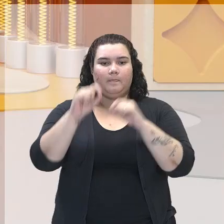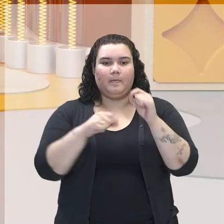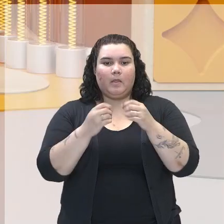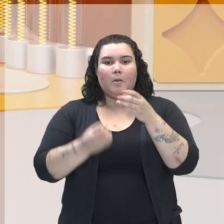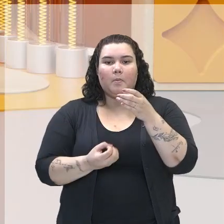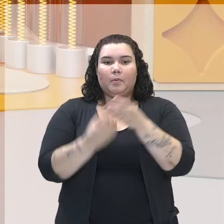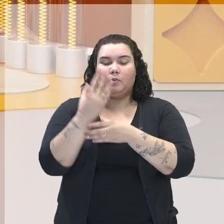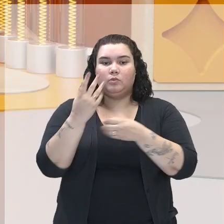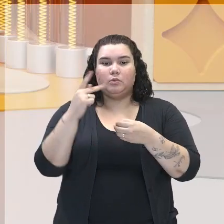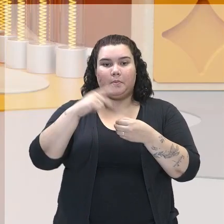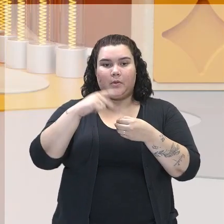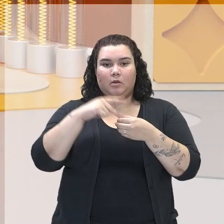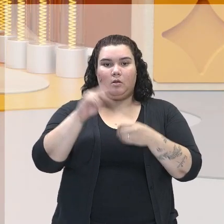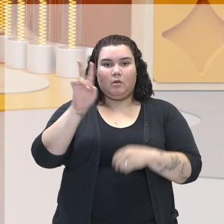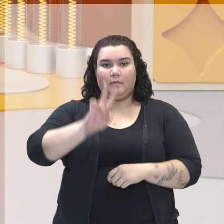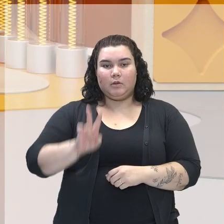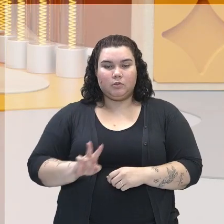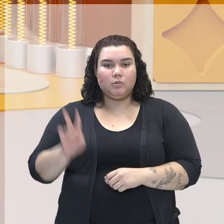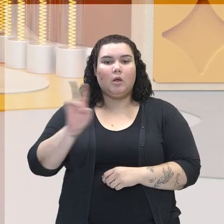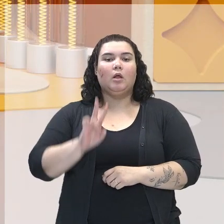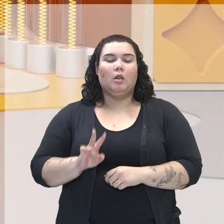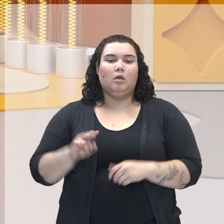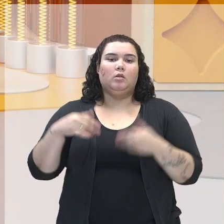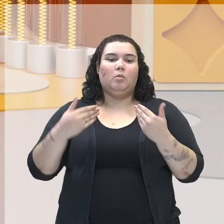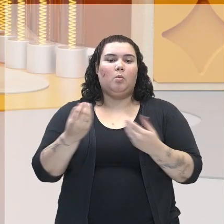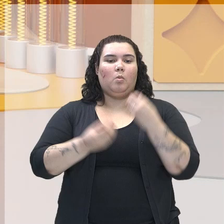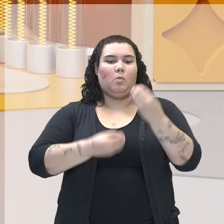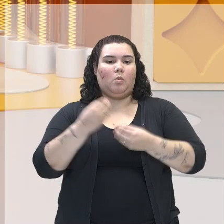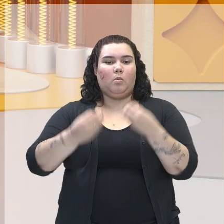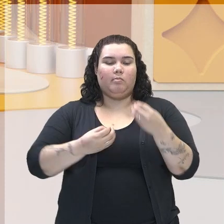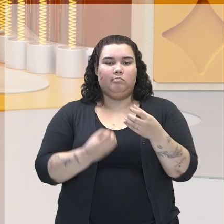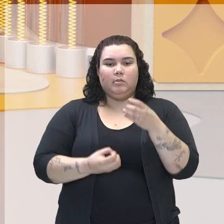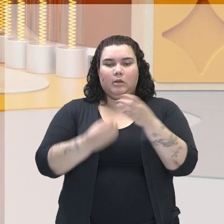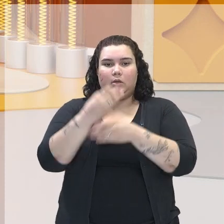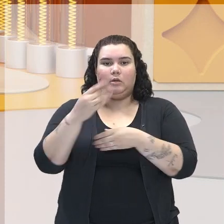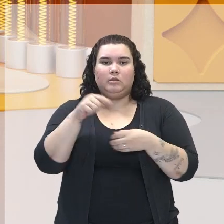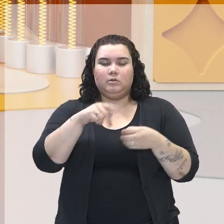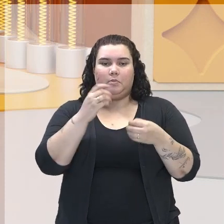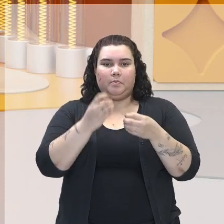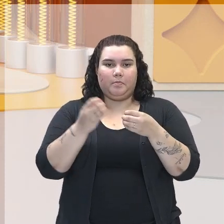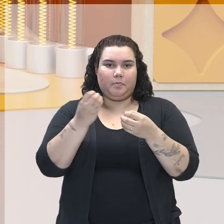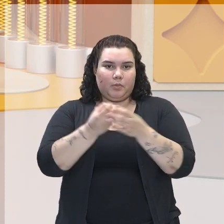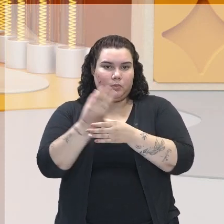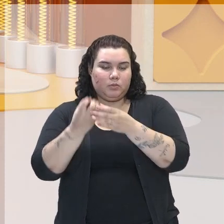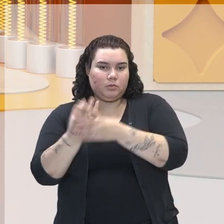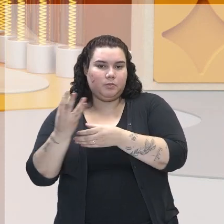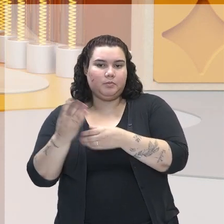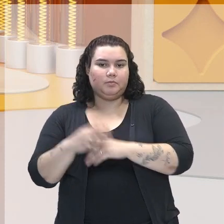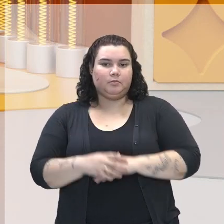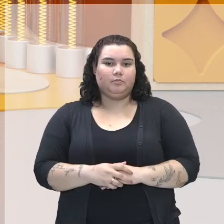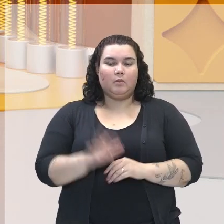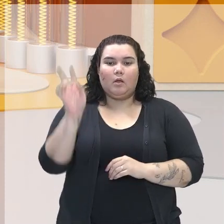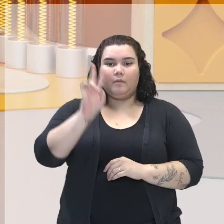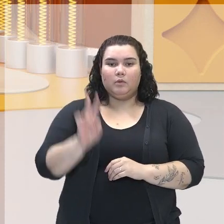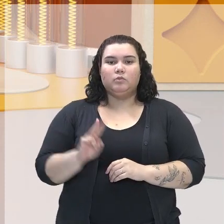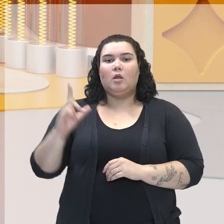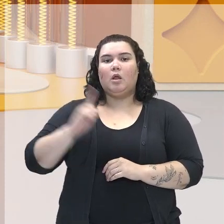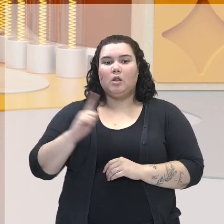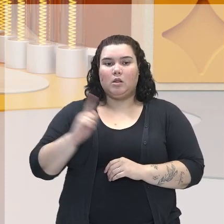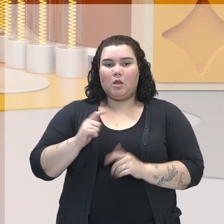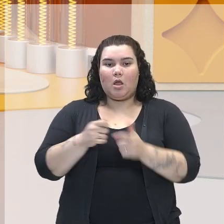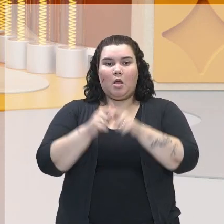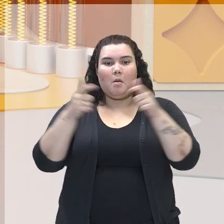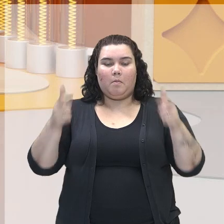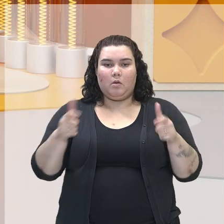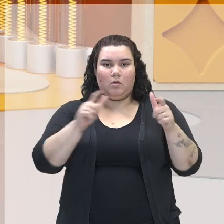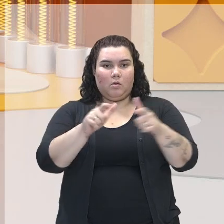de petróleo na Venezuela, né? E como é que se dá essa produção no contexto atual. A Venezuela tem a maior reserva de petróleo